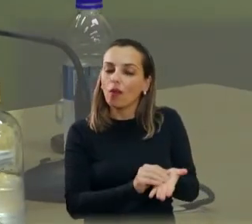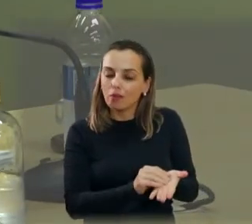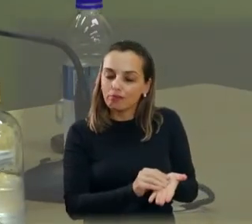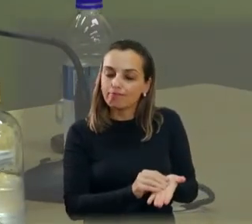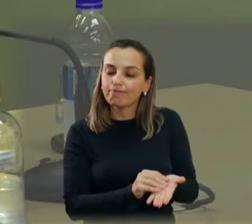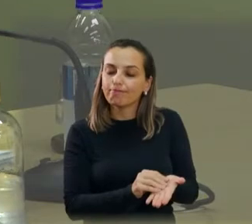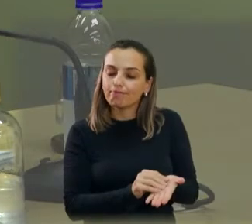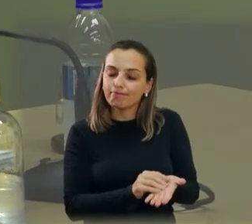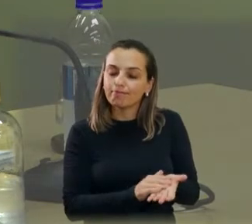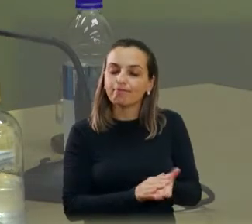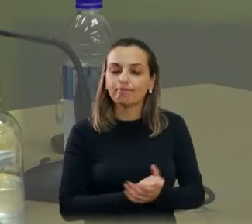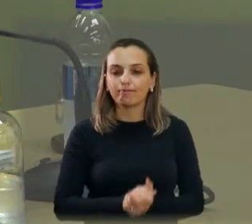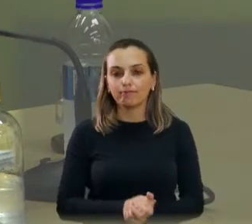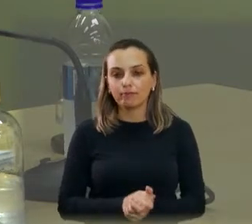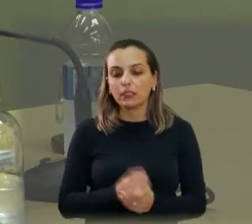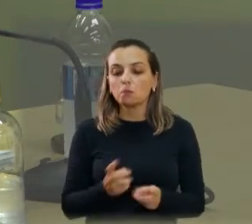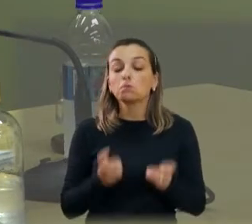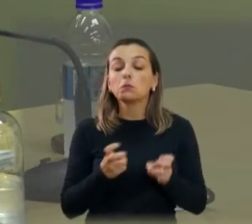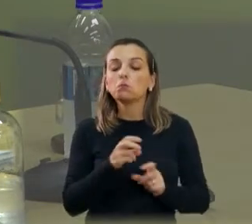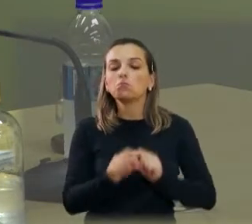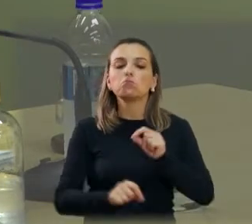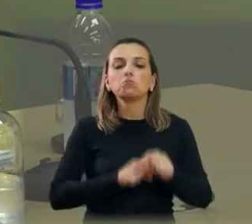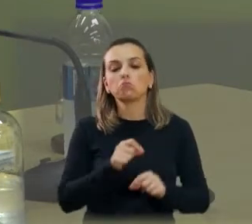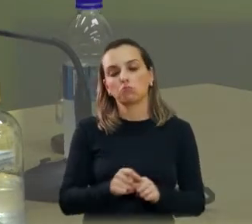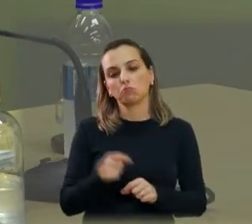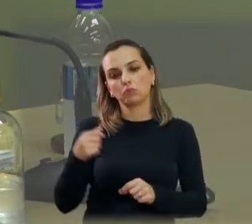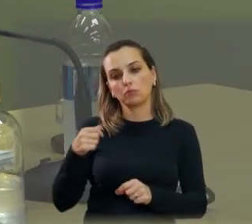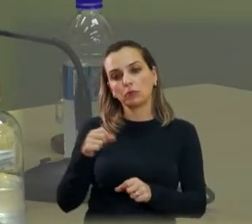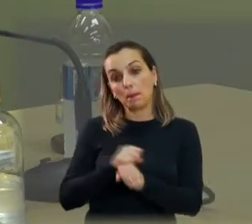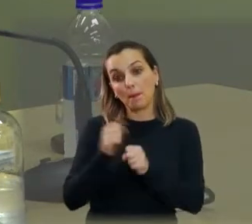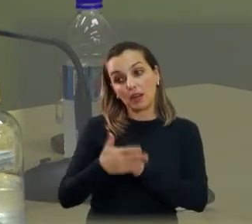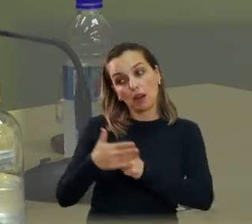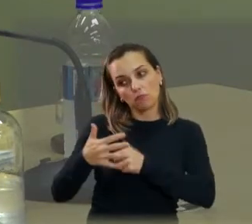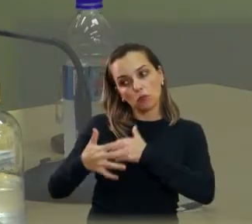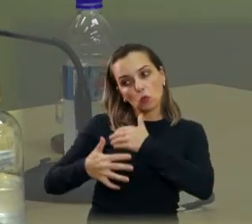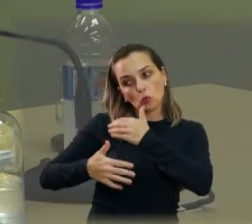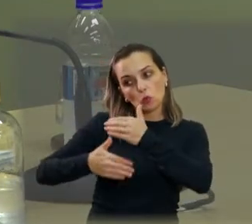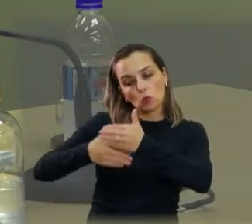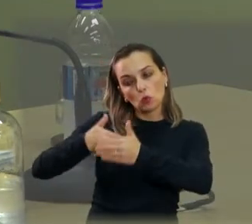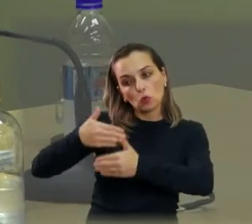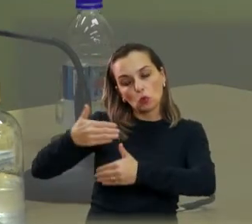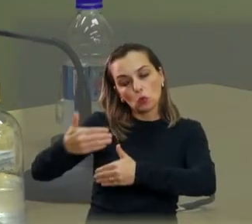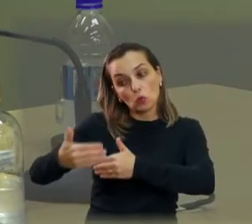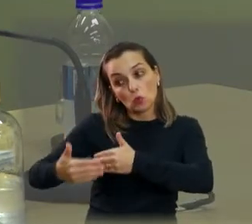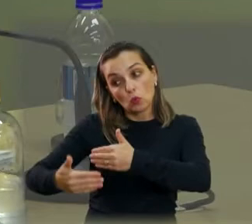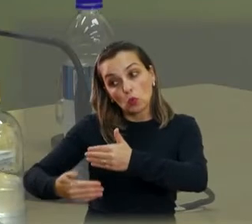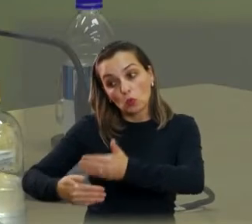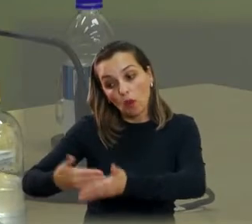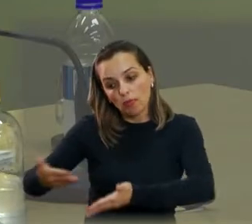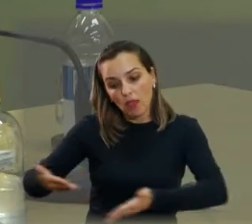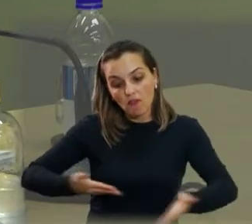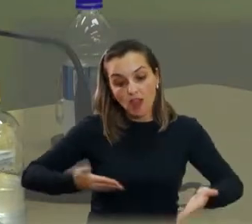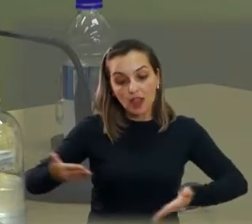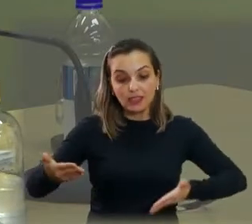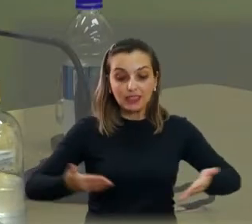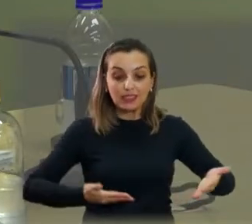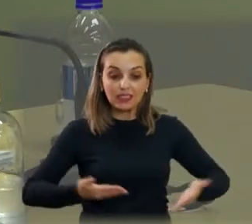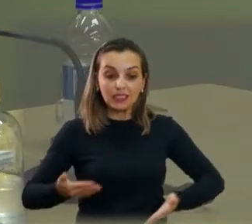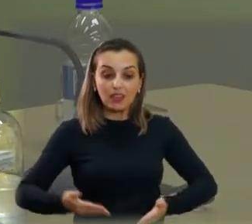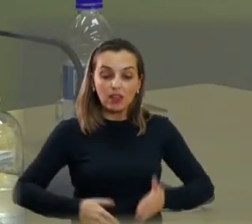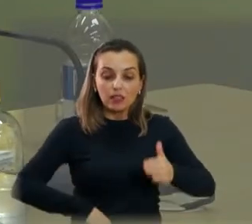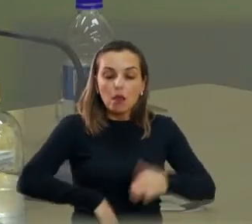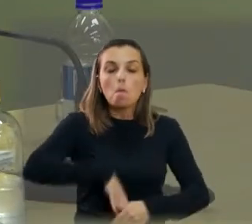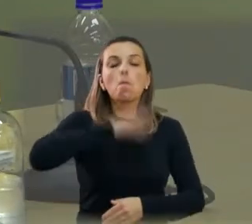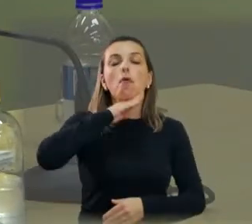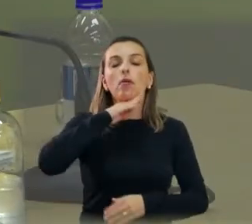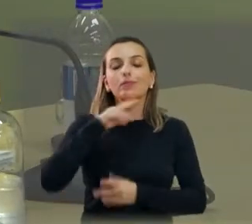mercado. A gente percebe que, conforme a epidemia está evoluindo, outros serviços estão sendo sobrecarregados como